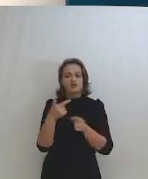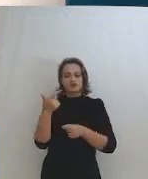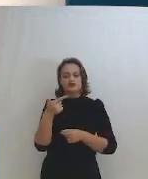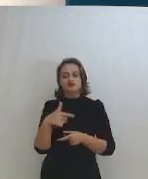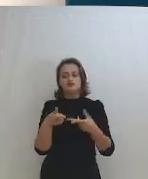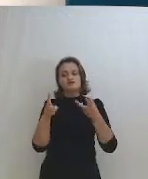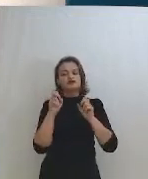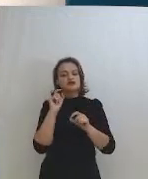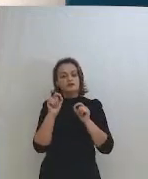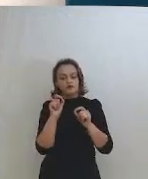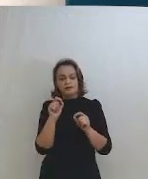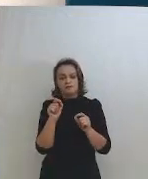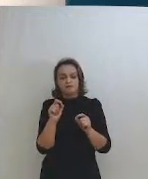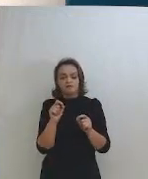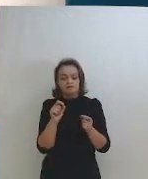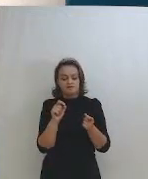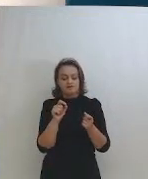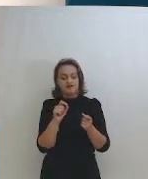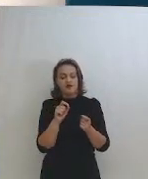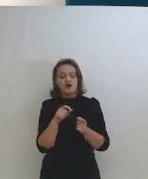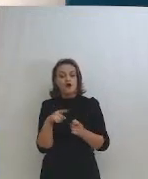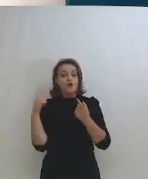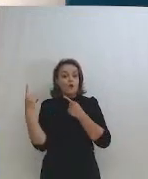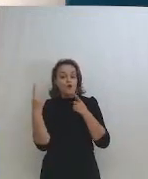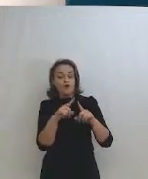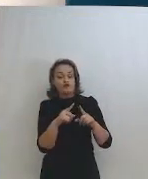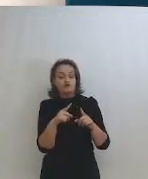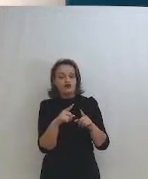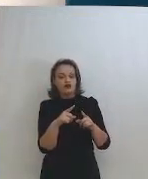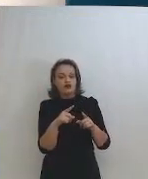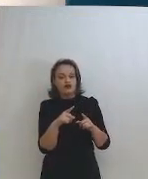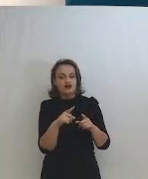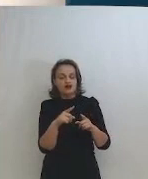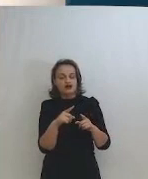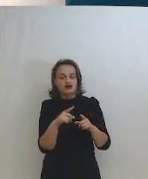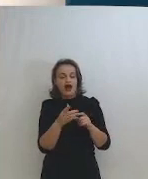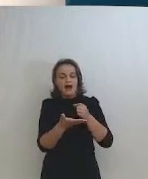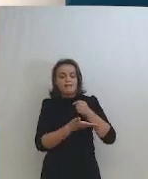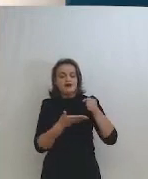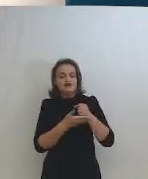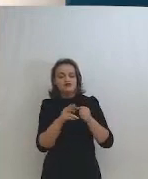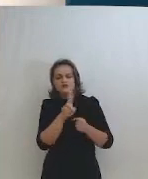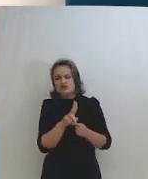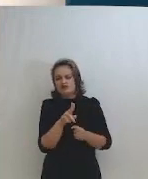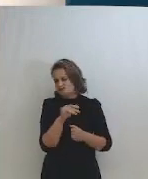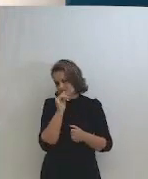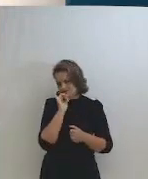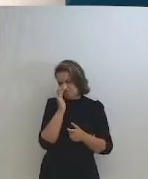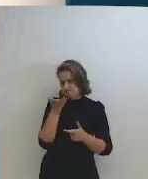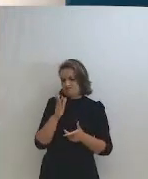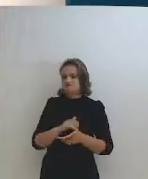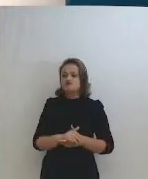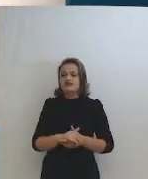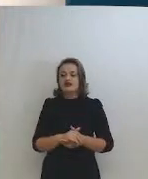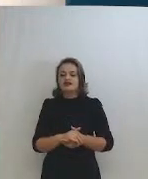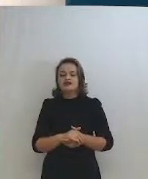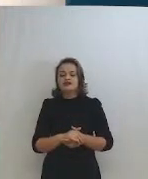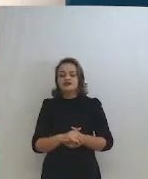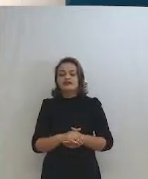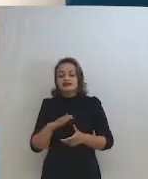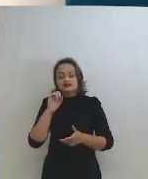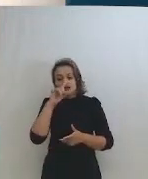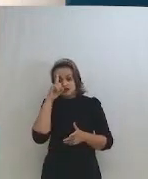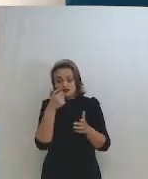a violação da fundamentação utilizada. Vejamos. Mesmo que tal decisão judicial de